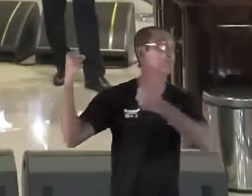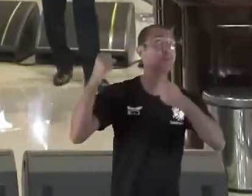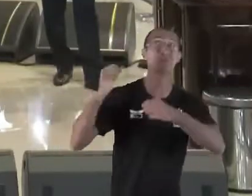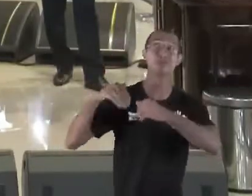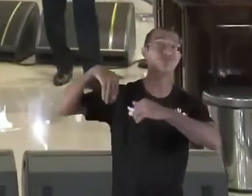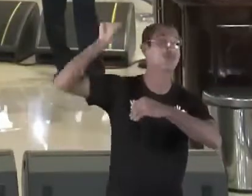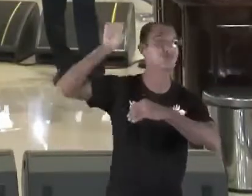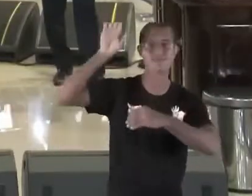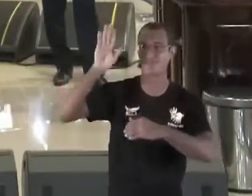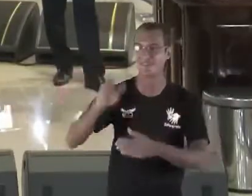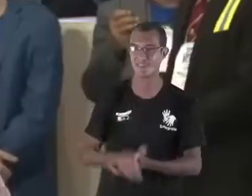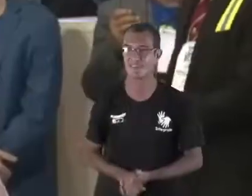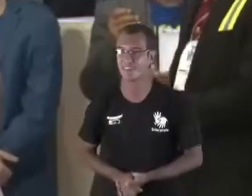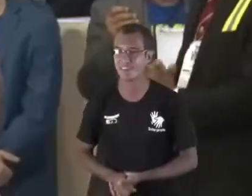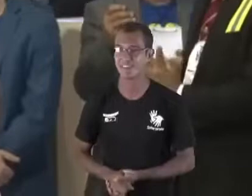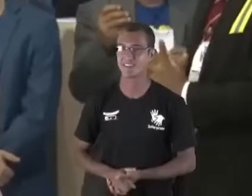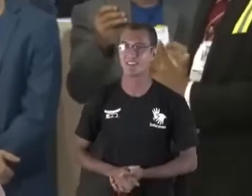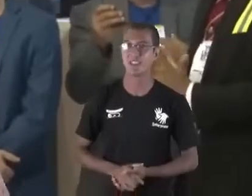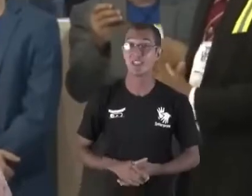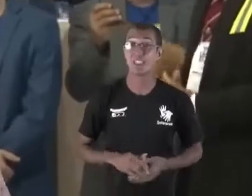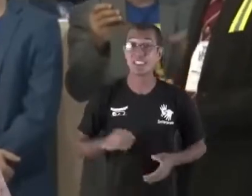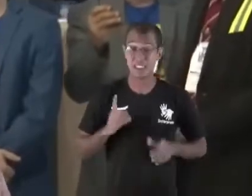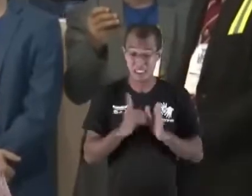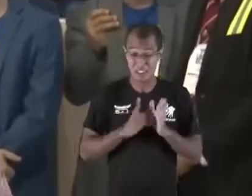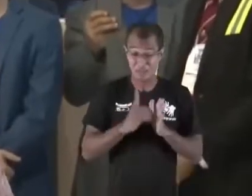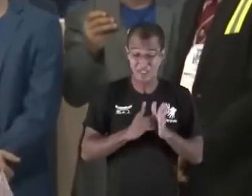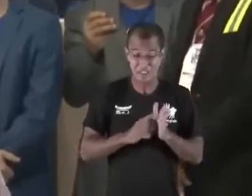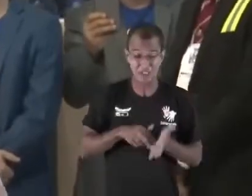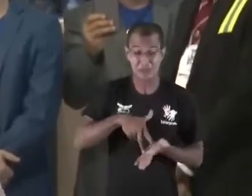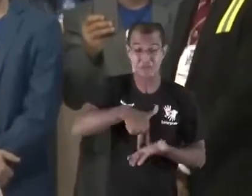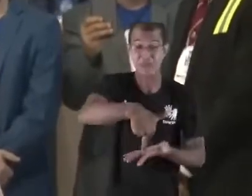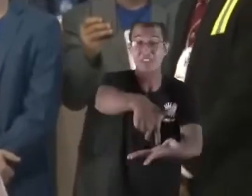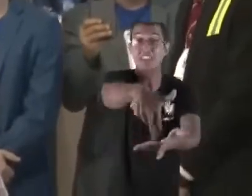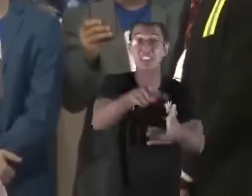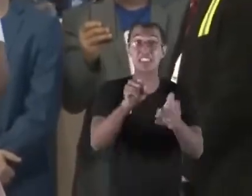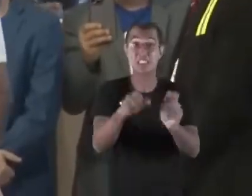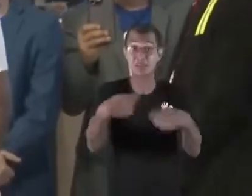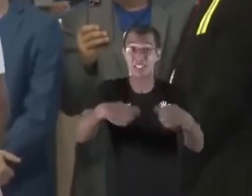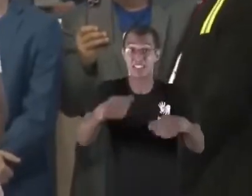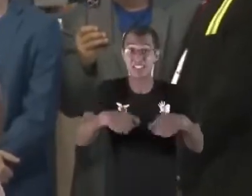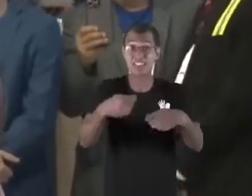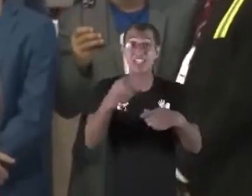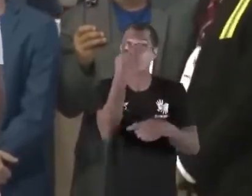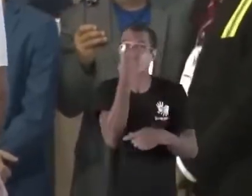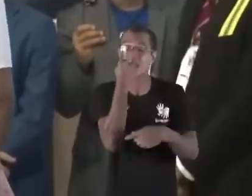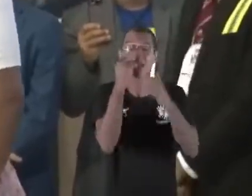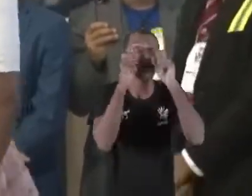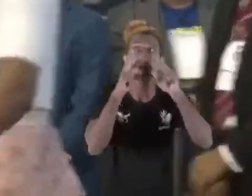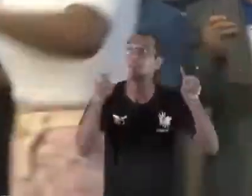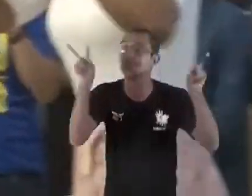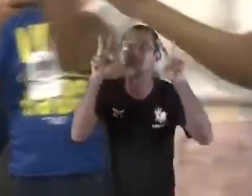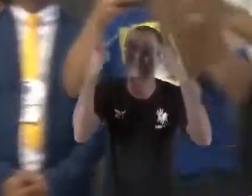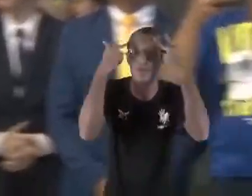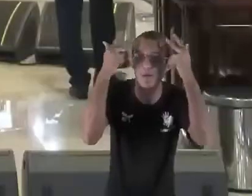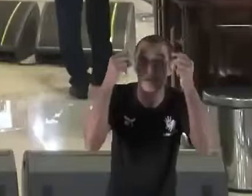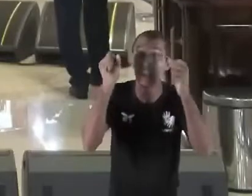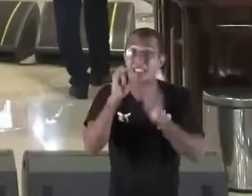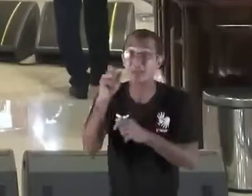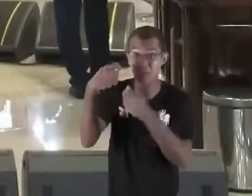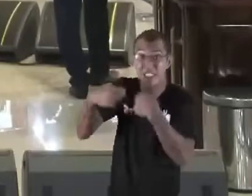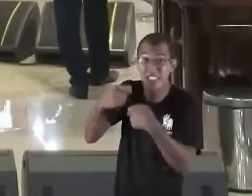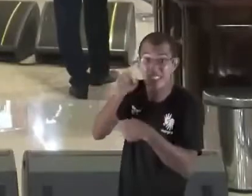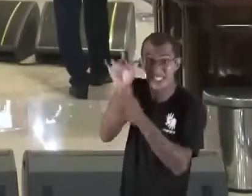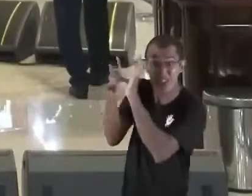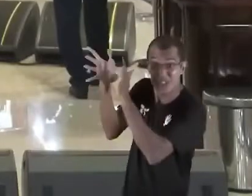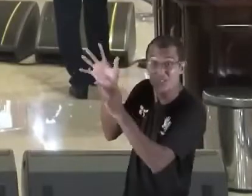fala, o coxo anda, até o cego vê. E se precisa de ajuda, chama que ele vem. Ele